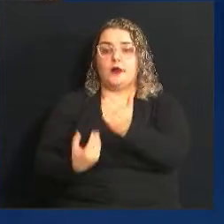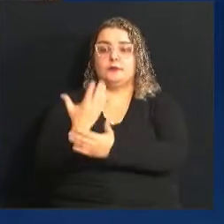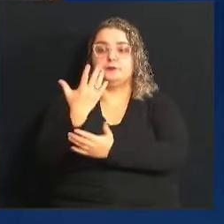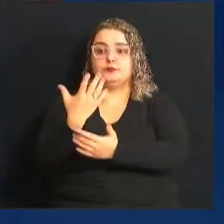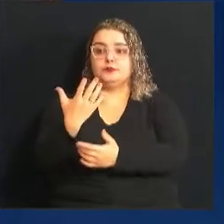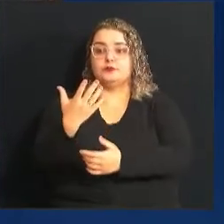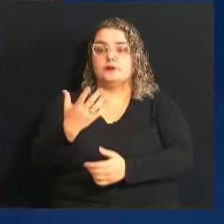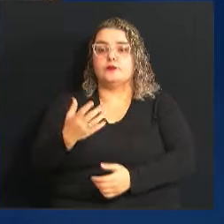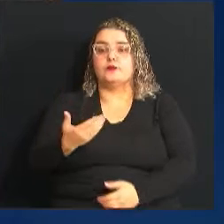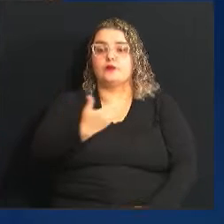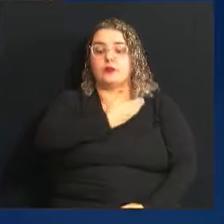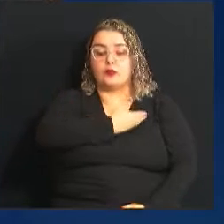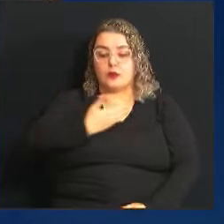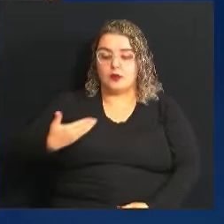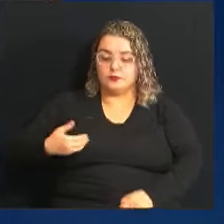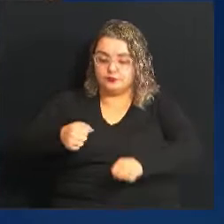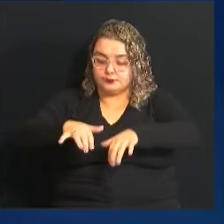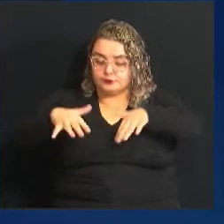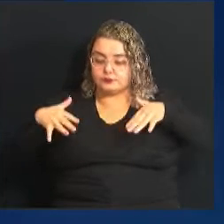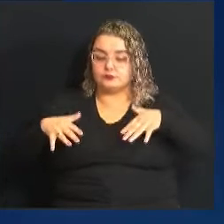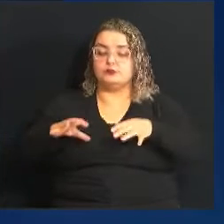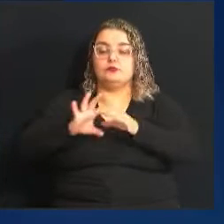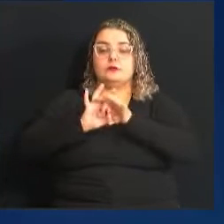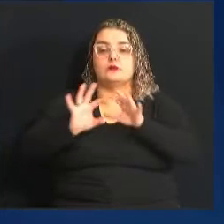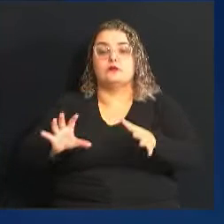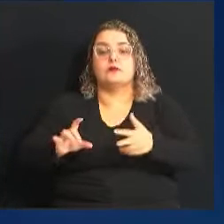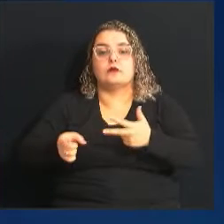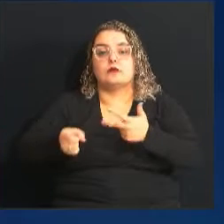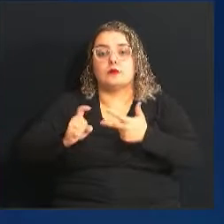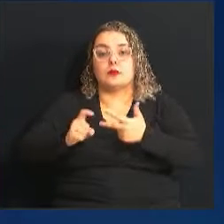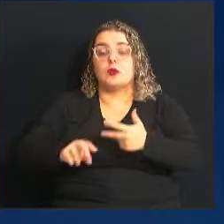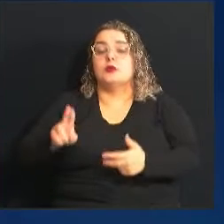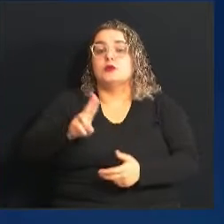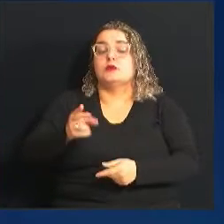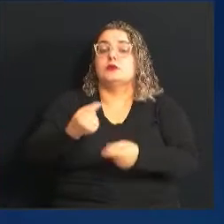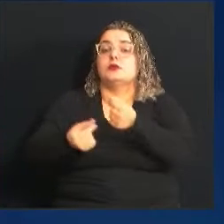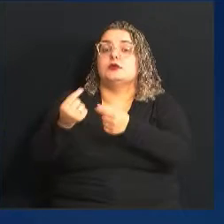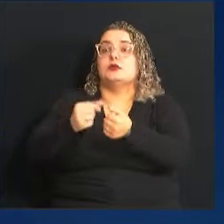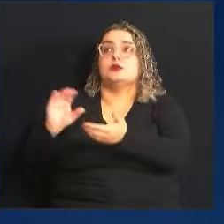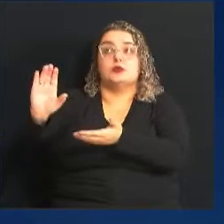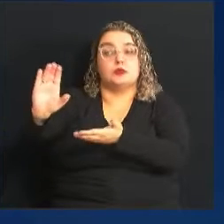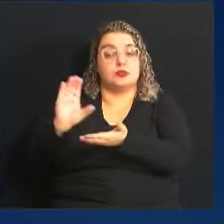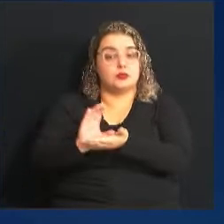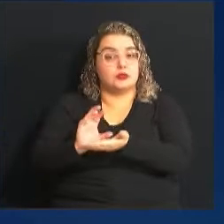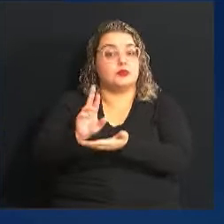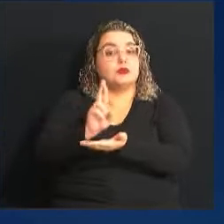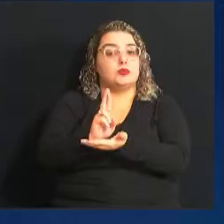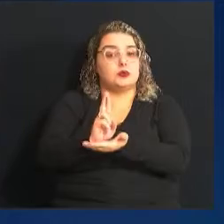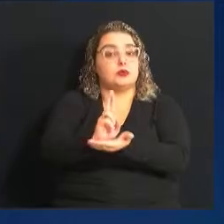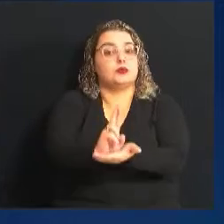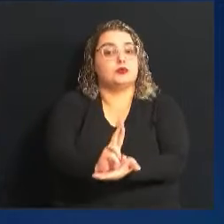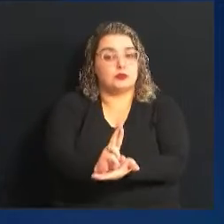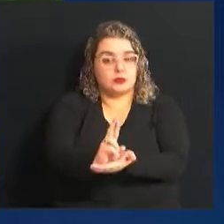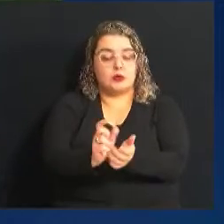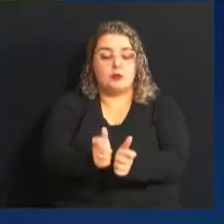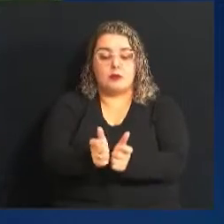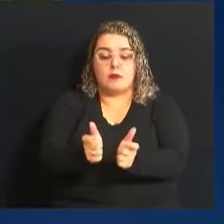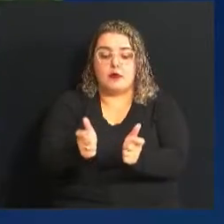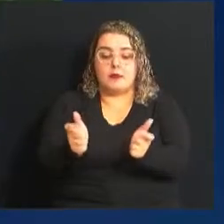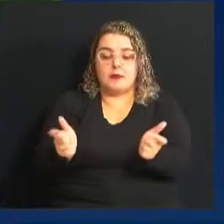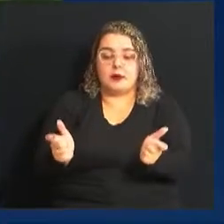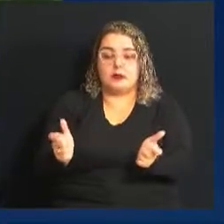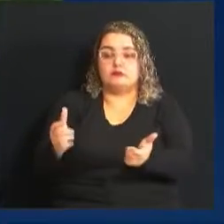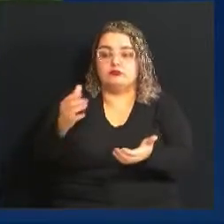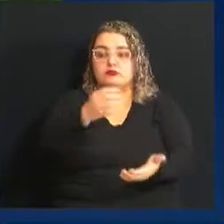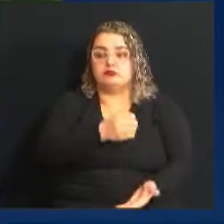para autorizar o Poder Executivo a utilizar recursos orçamentários para aumento de capital da